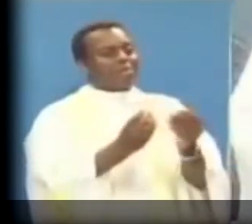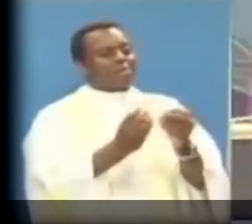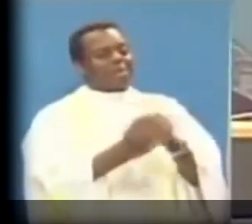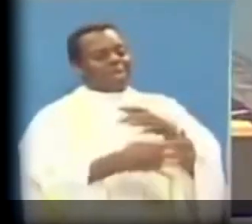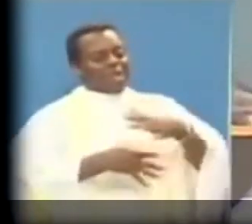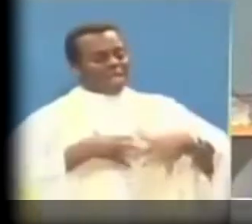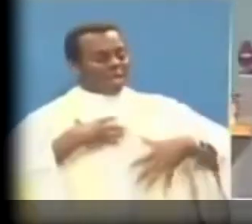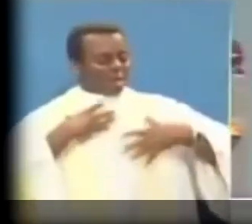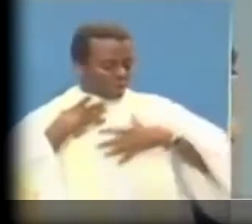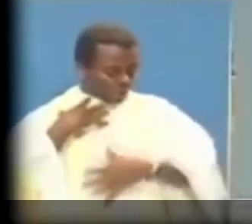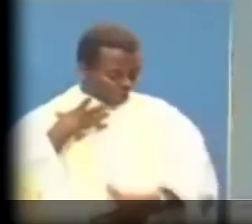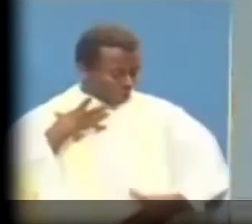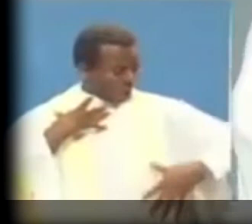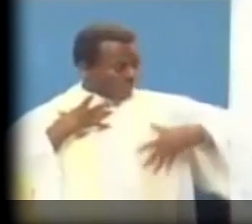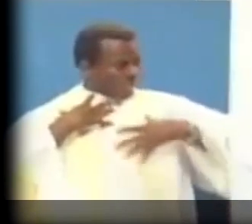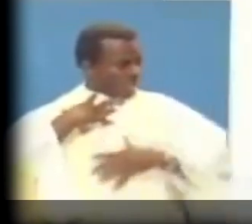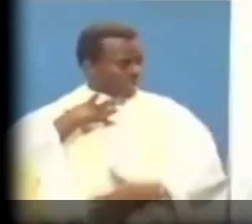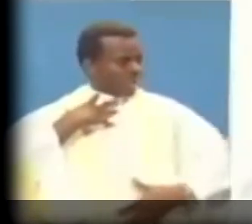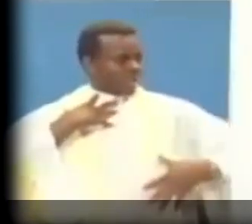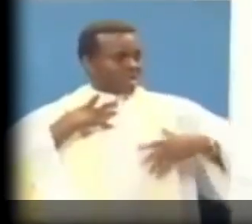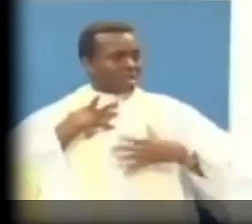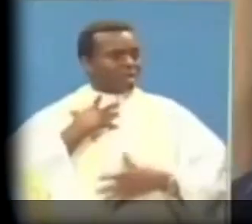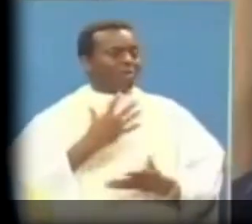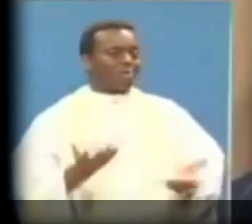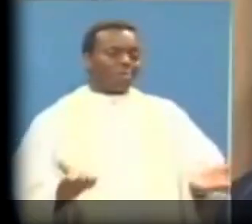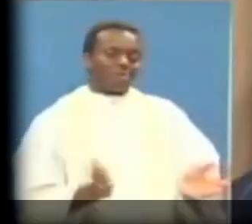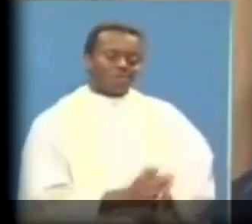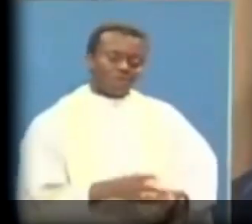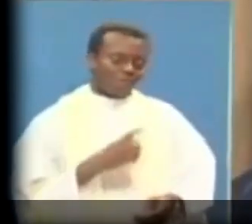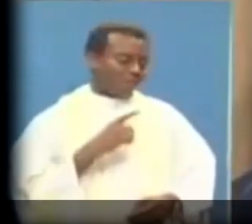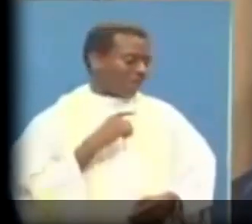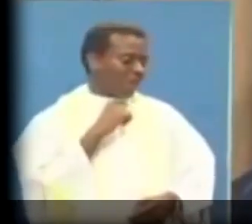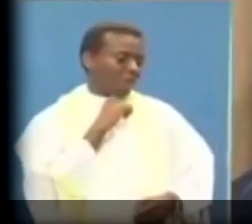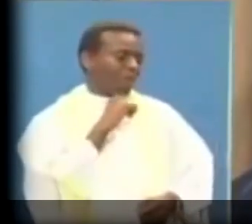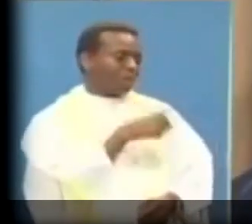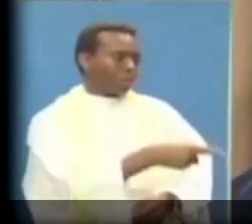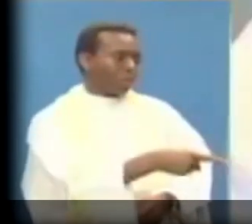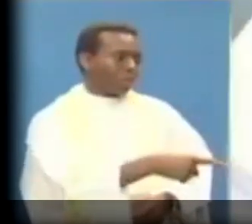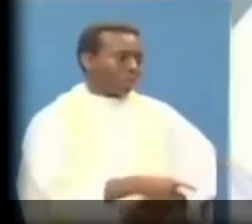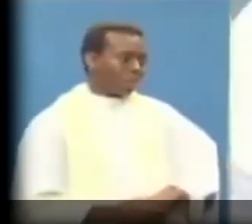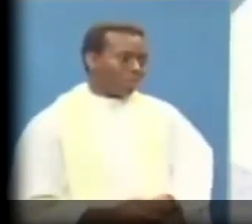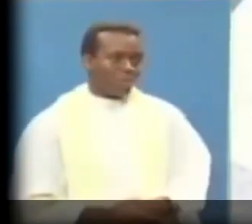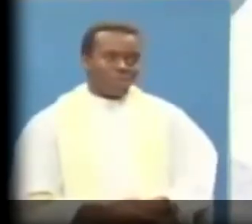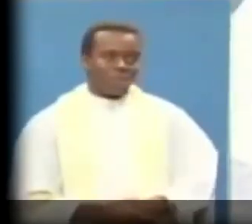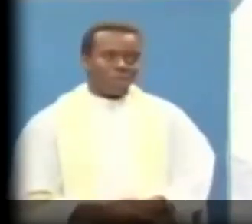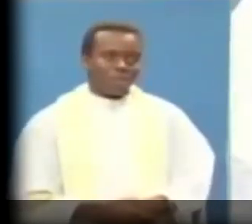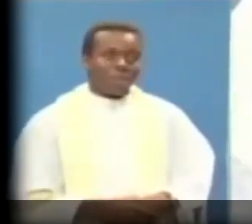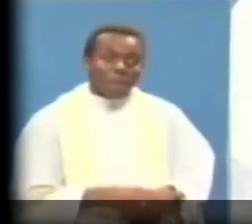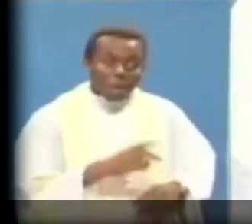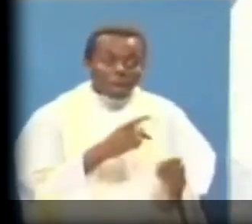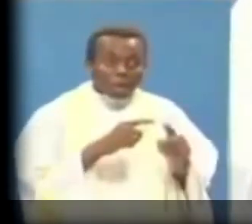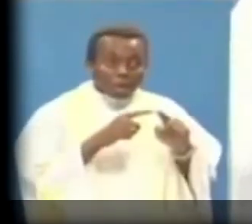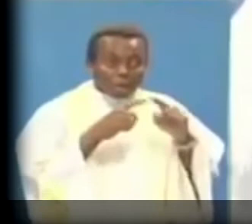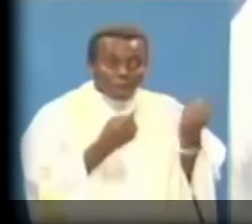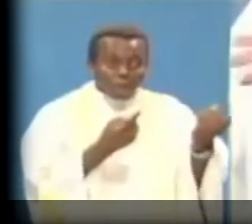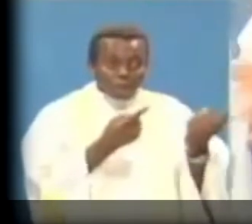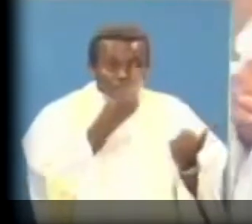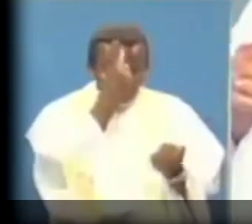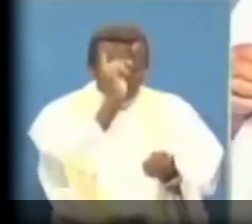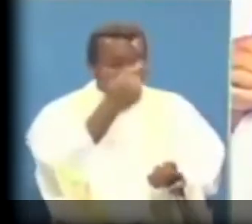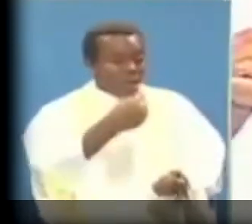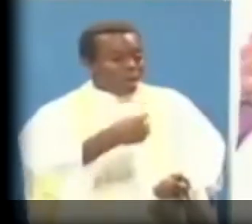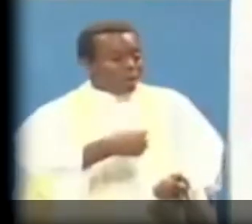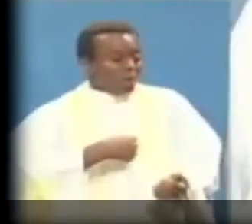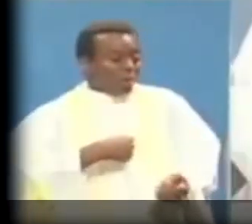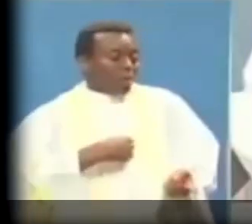deixou ou foi convidado a sair do seminário mas para mim a causa de tudo isso de